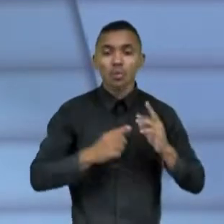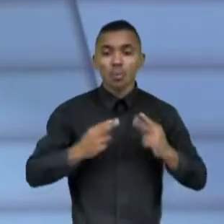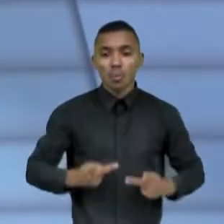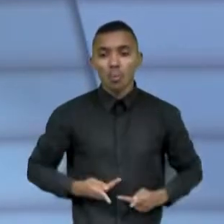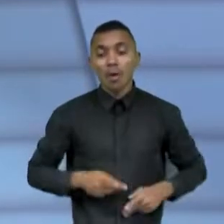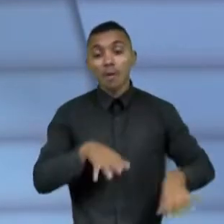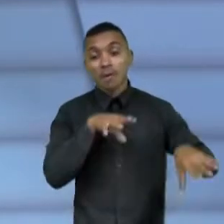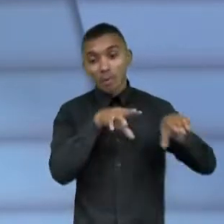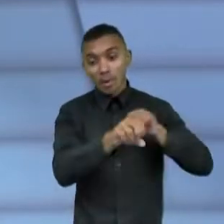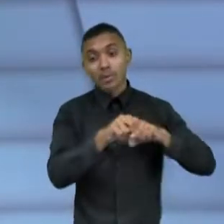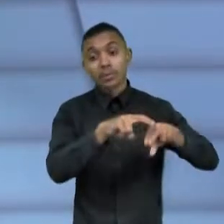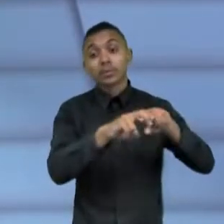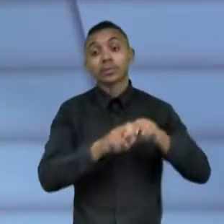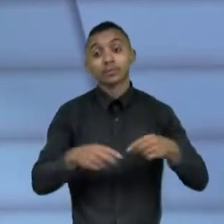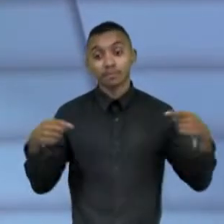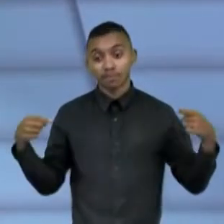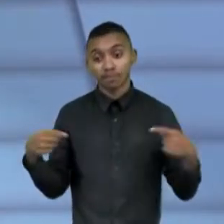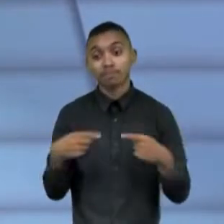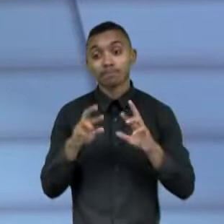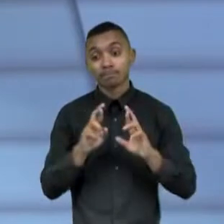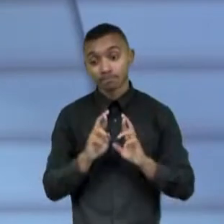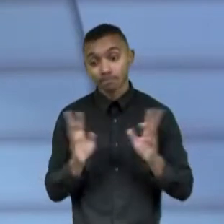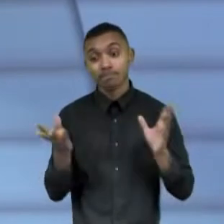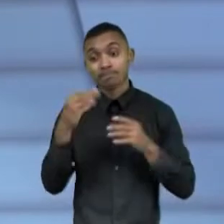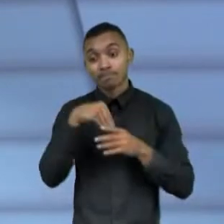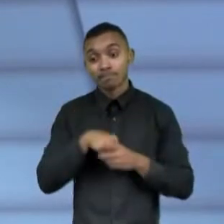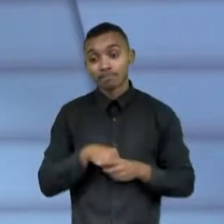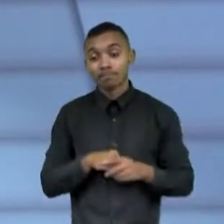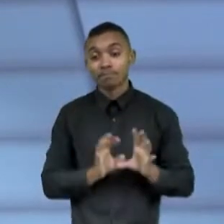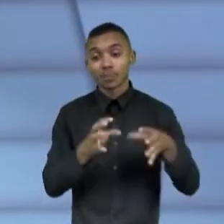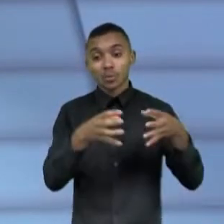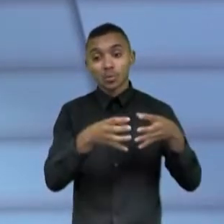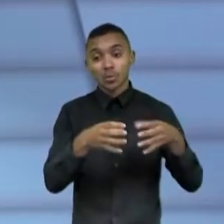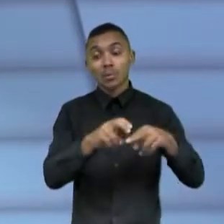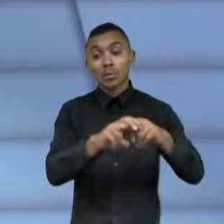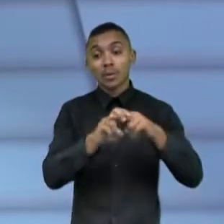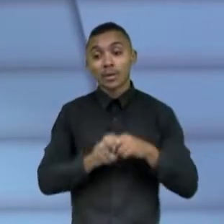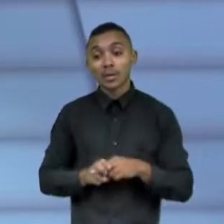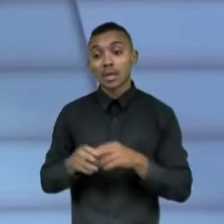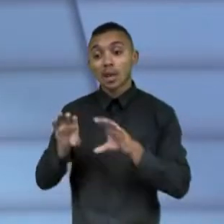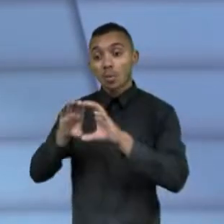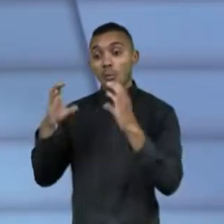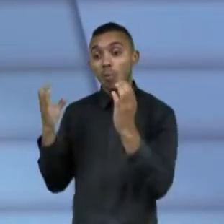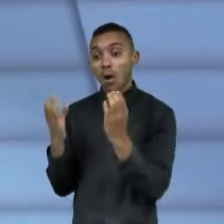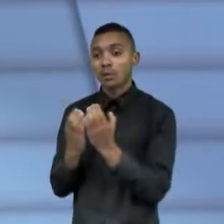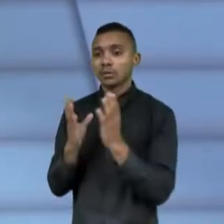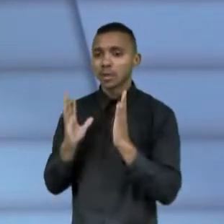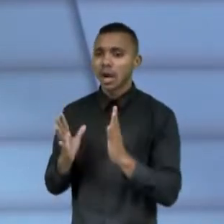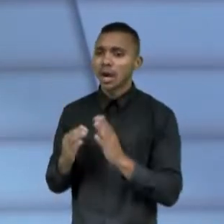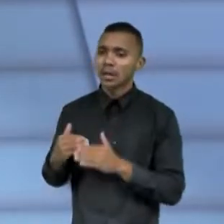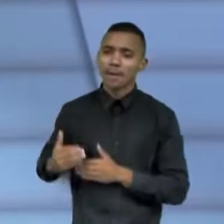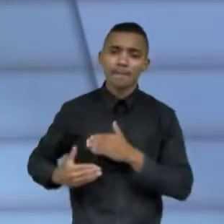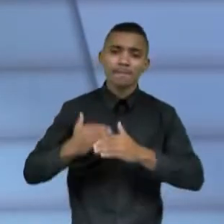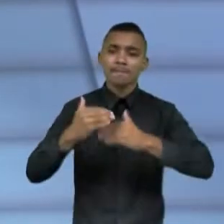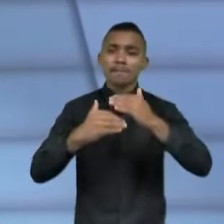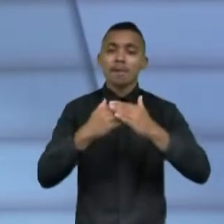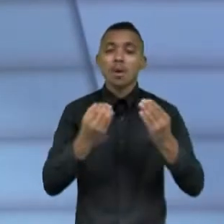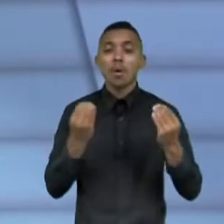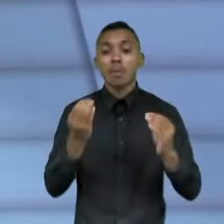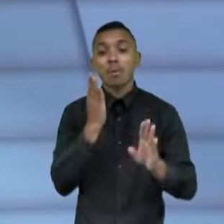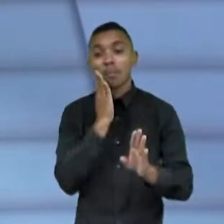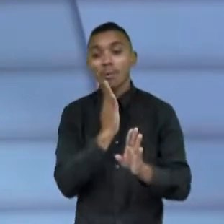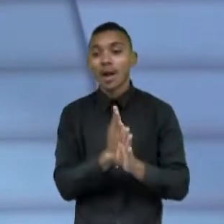acho que isso é um grande diferencial na nossa equipe. E o escritório se consolidou, né, ao longo desses anos justamente como um